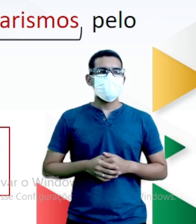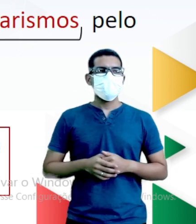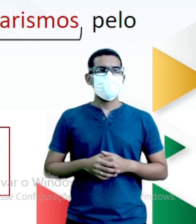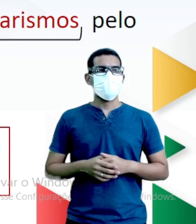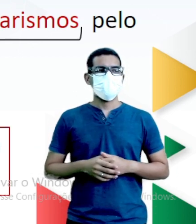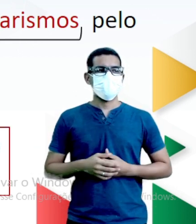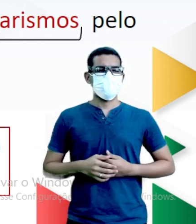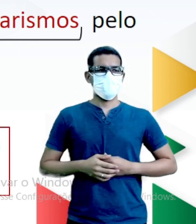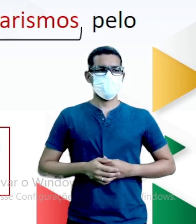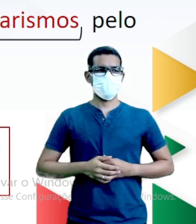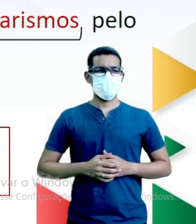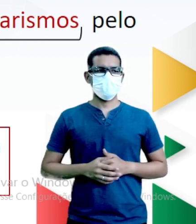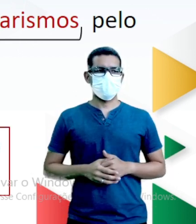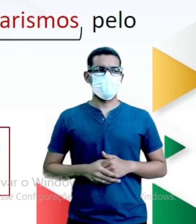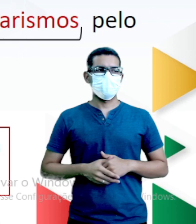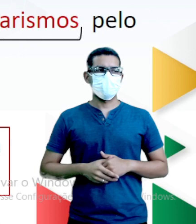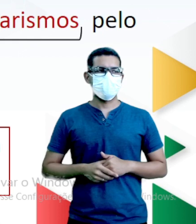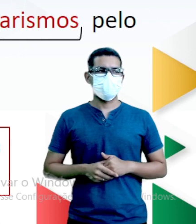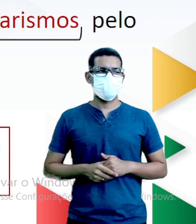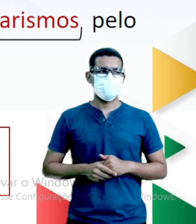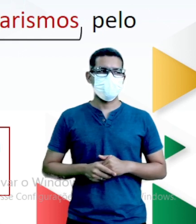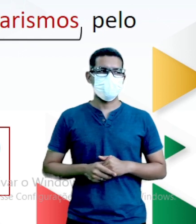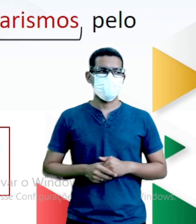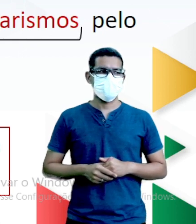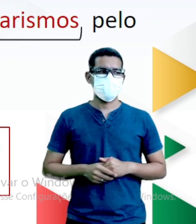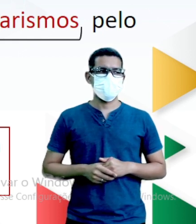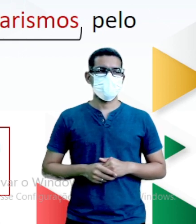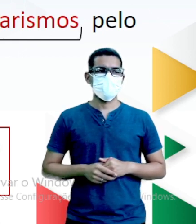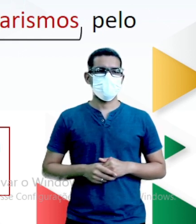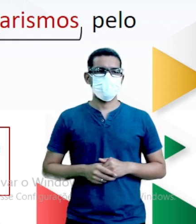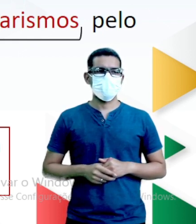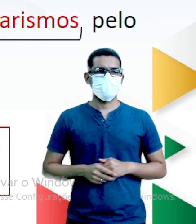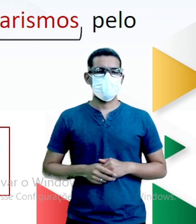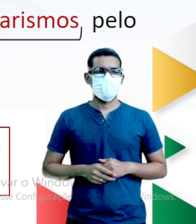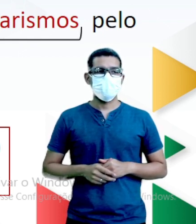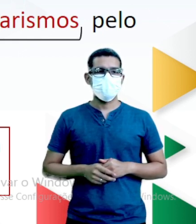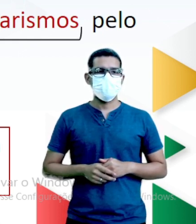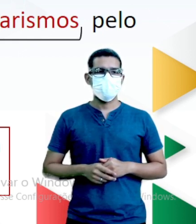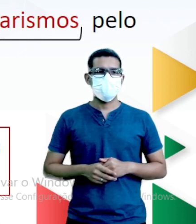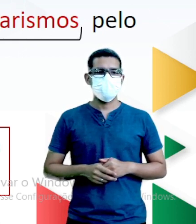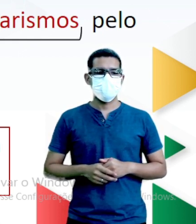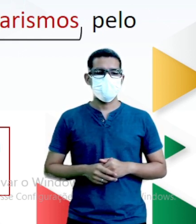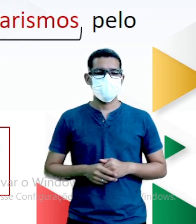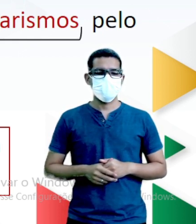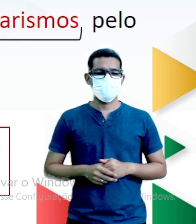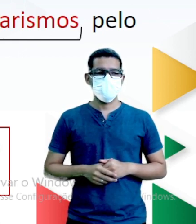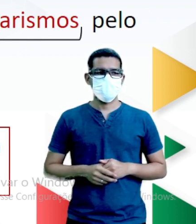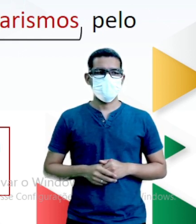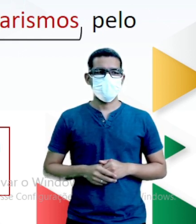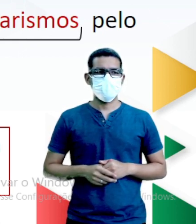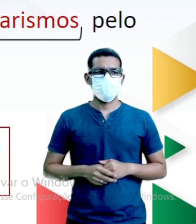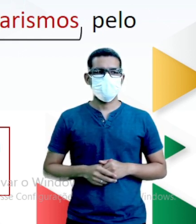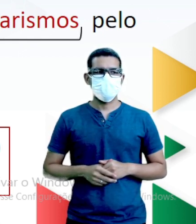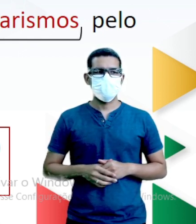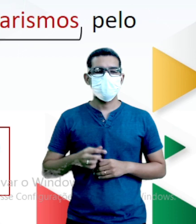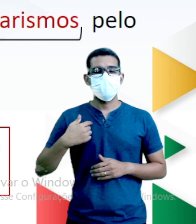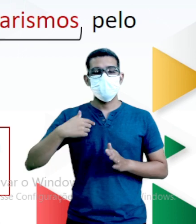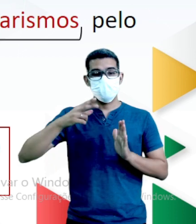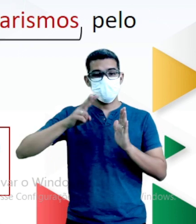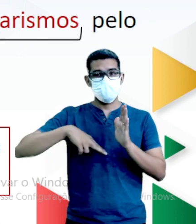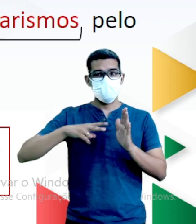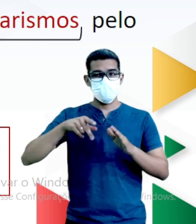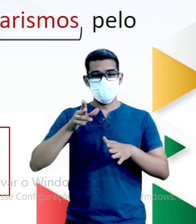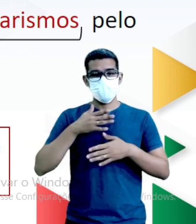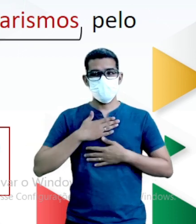ó. Deixa só na tela, por favor. Obrigado aí. Vou fazer o seguinte aqui. Vou ler para vocês